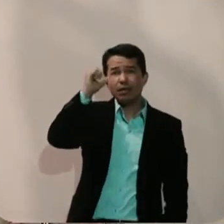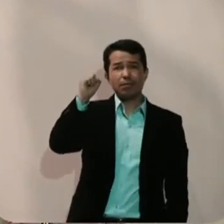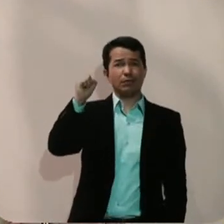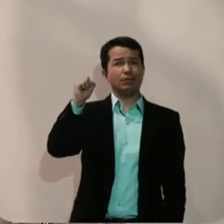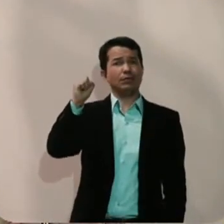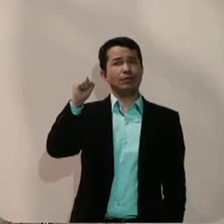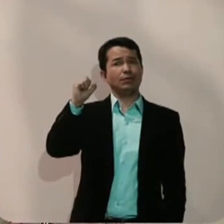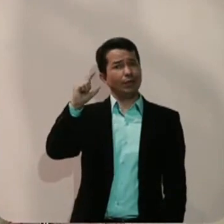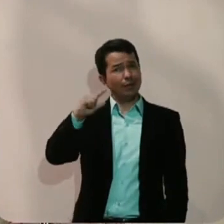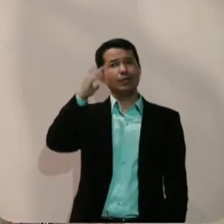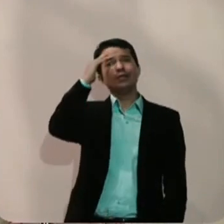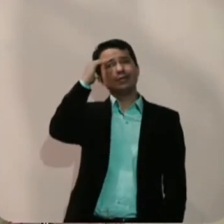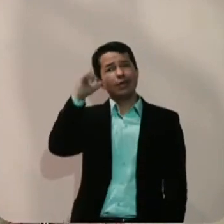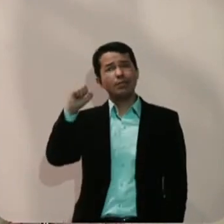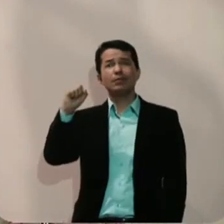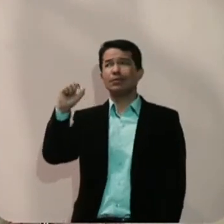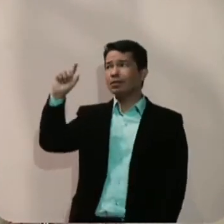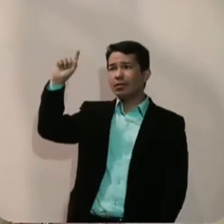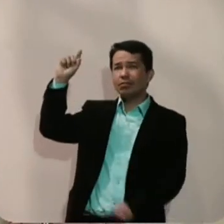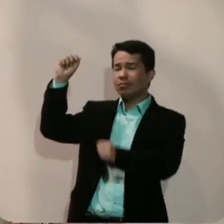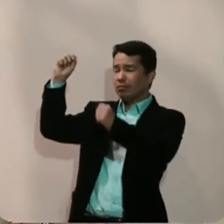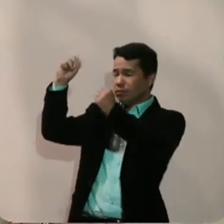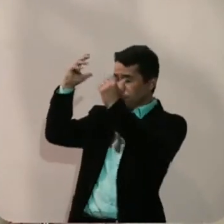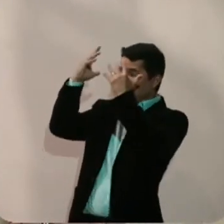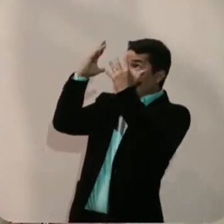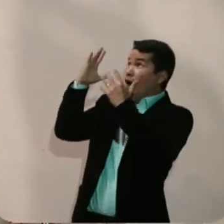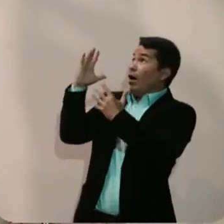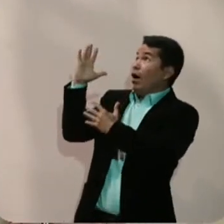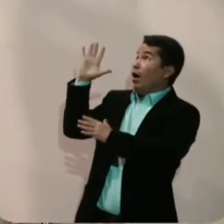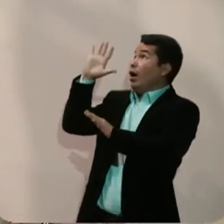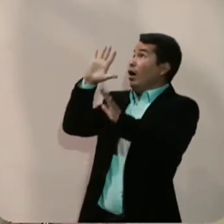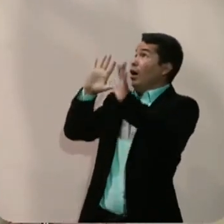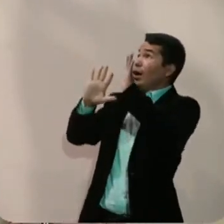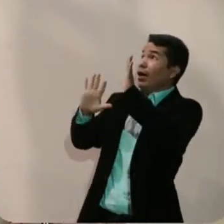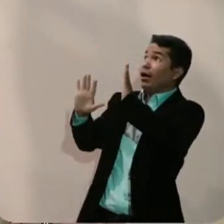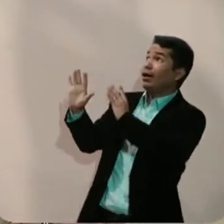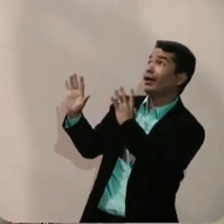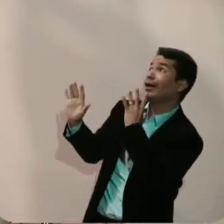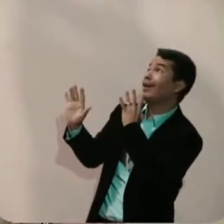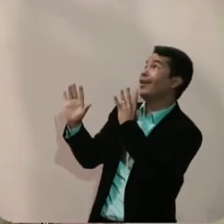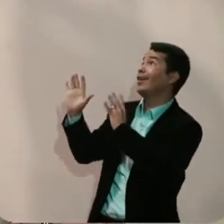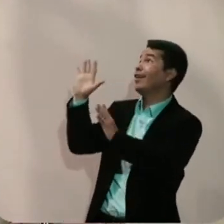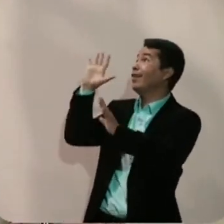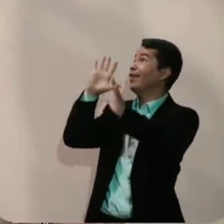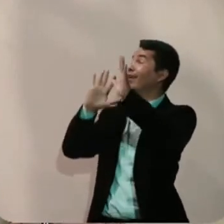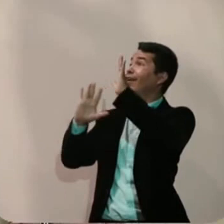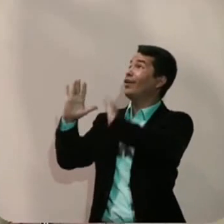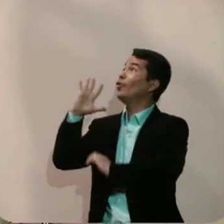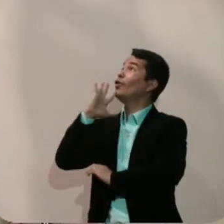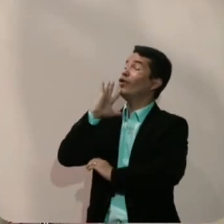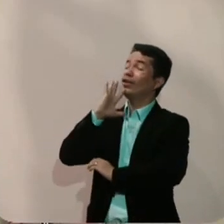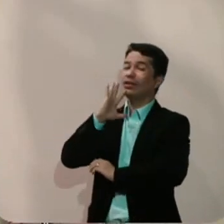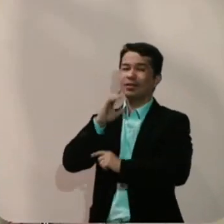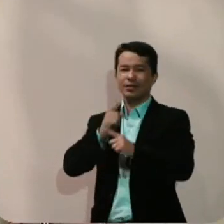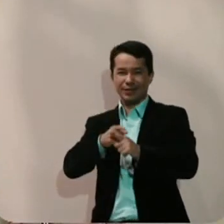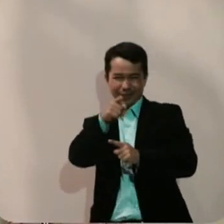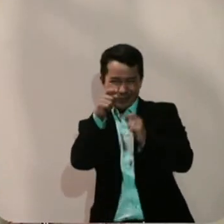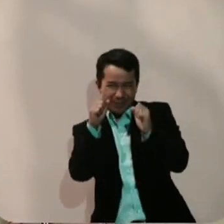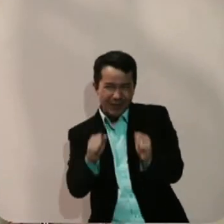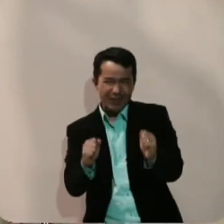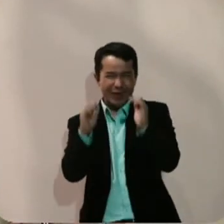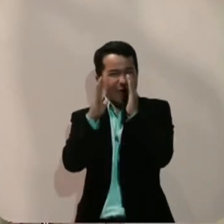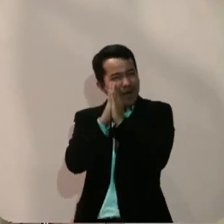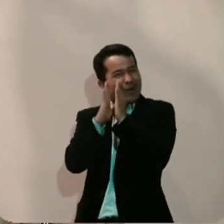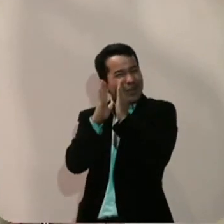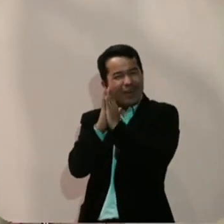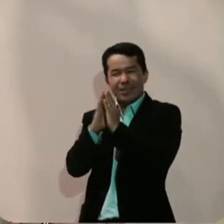é quando essa sabedoria e revelação vem todo dia, e que você pode orar e ter respostas de Deus. O pior é quando a